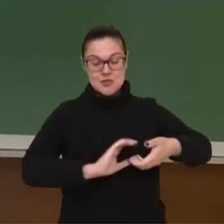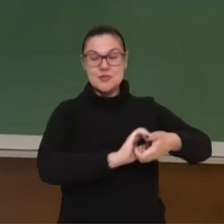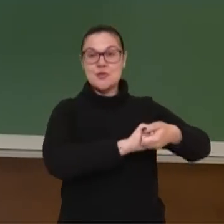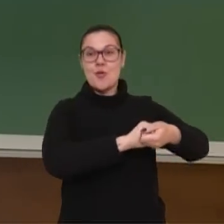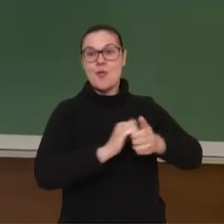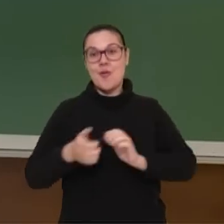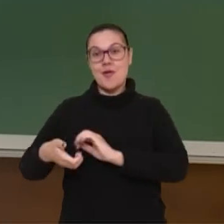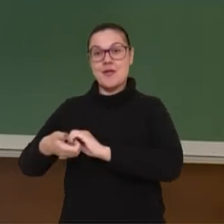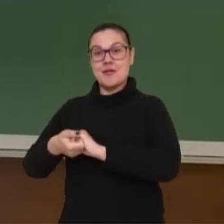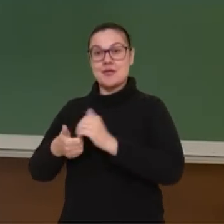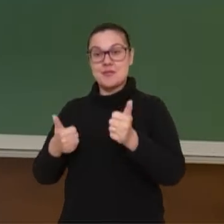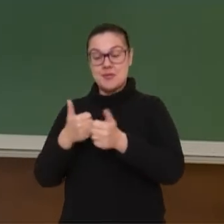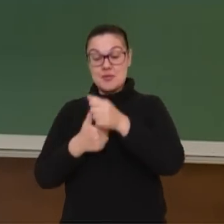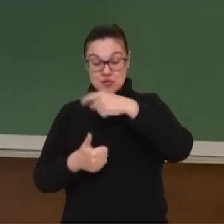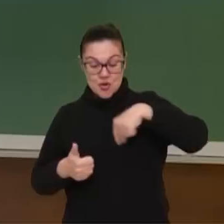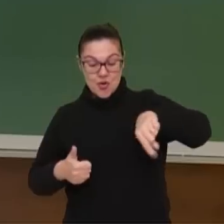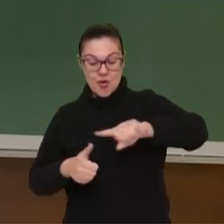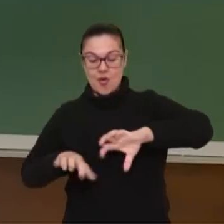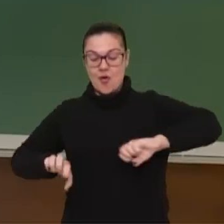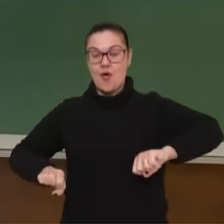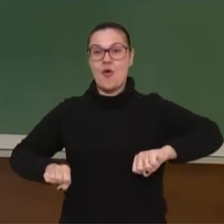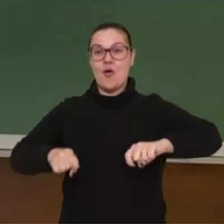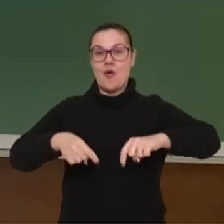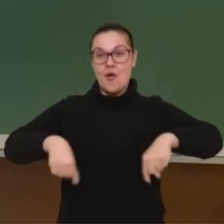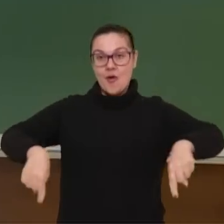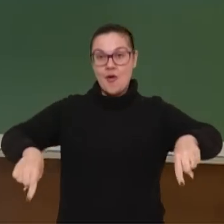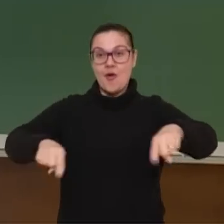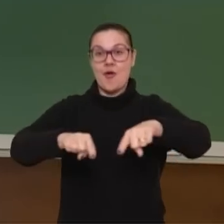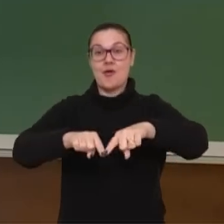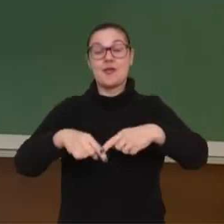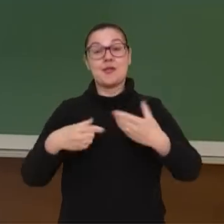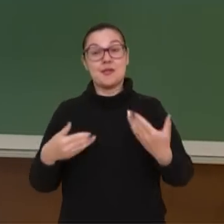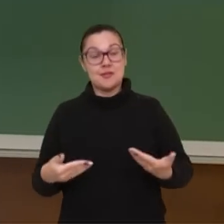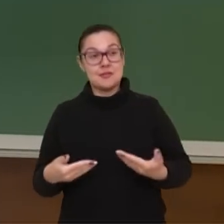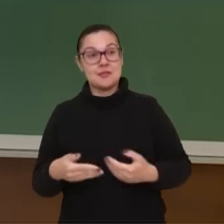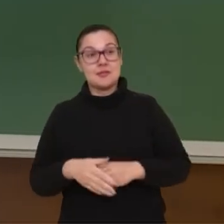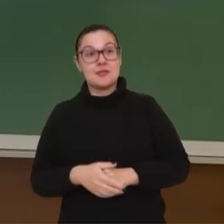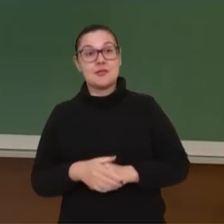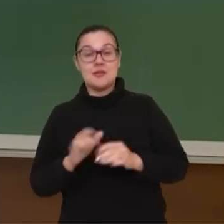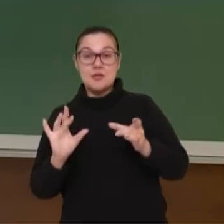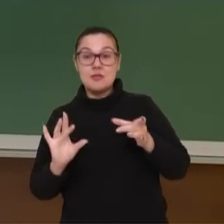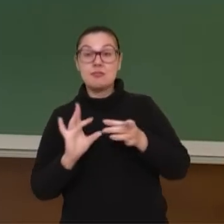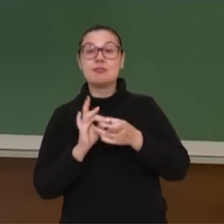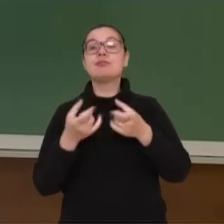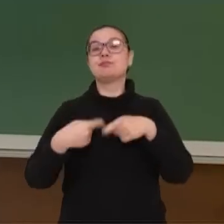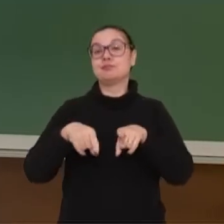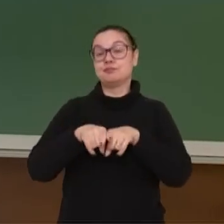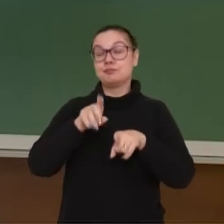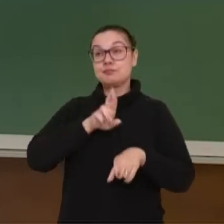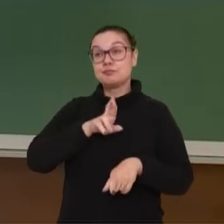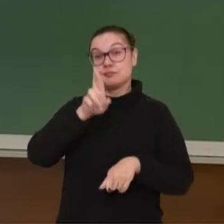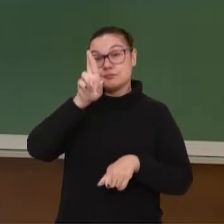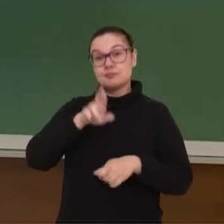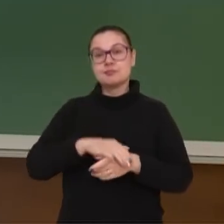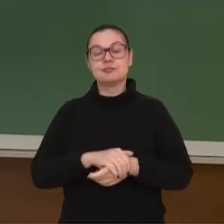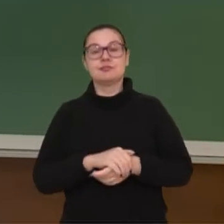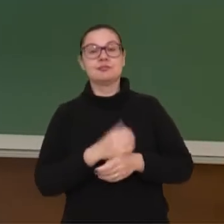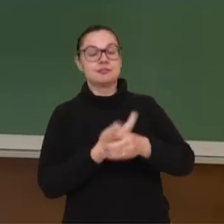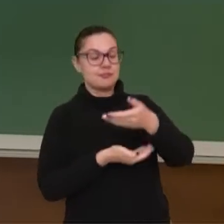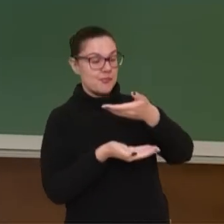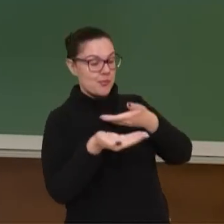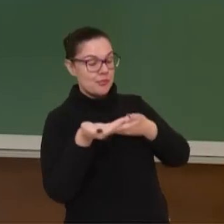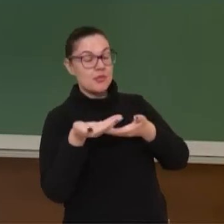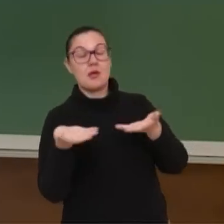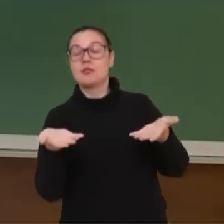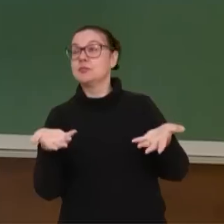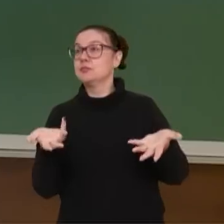aproximar das pessoas, fazer rodas, dançar. Então, muitas vezes isso é ligado à religiosidade, a interesses,